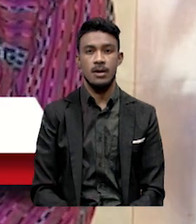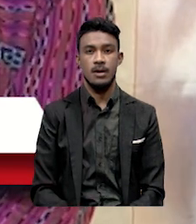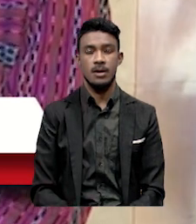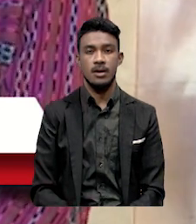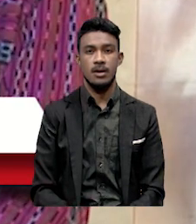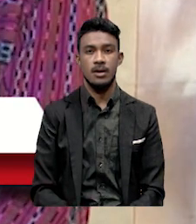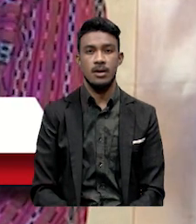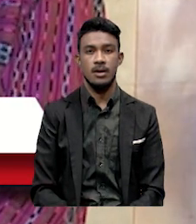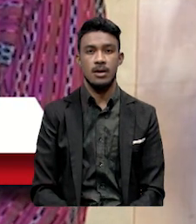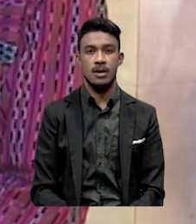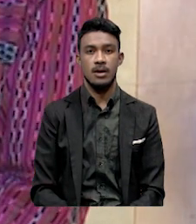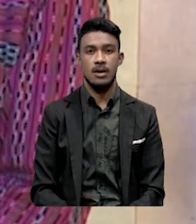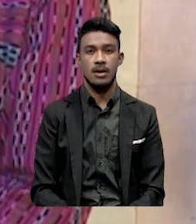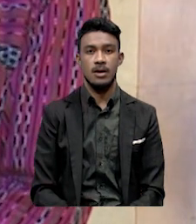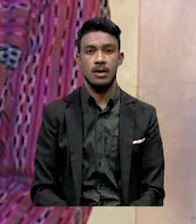Portugal-Timor-Leste,